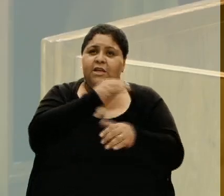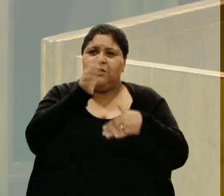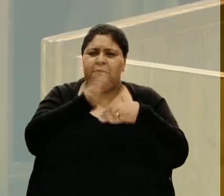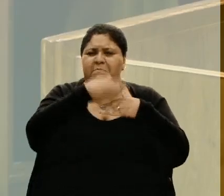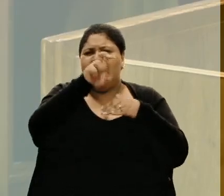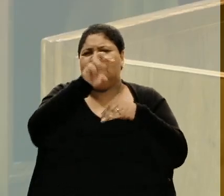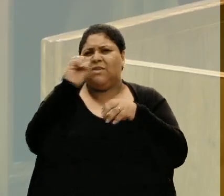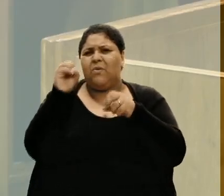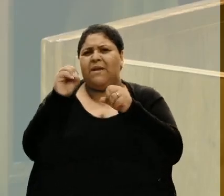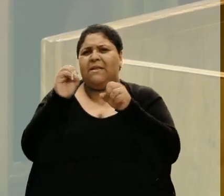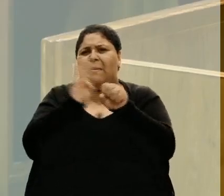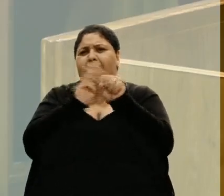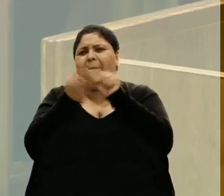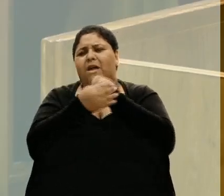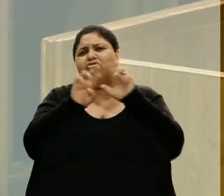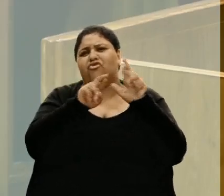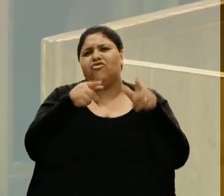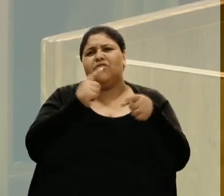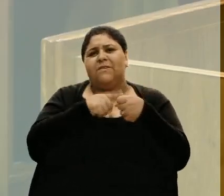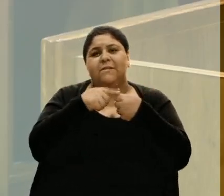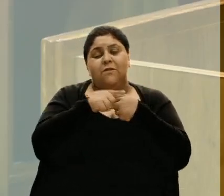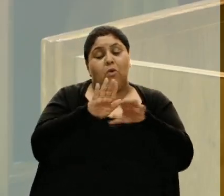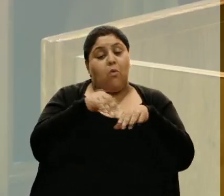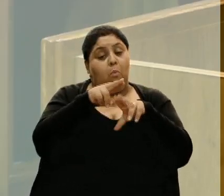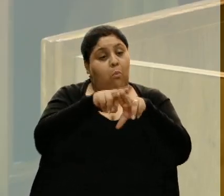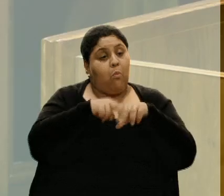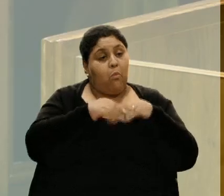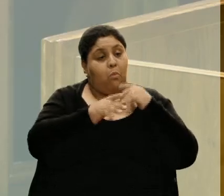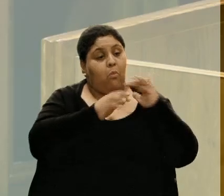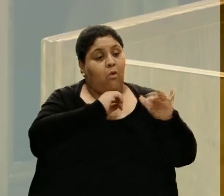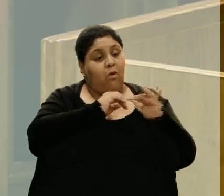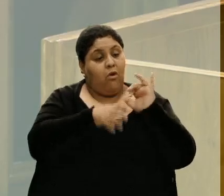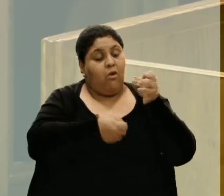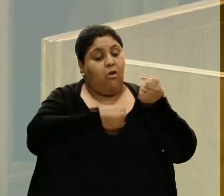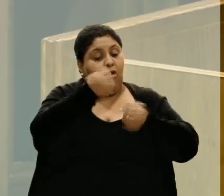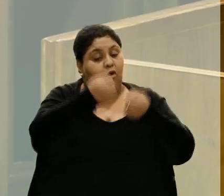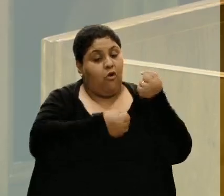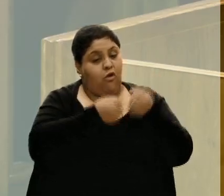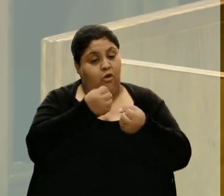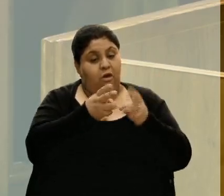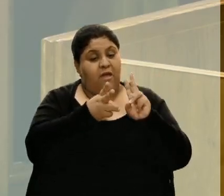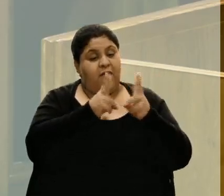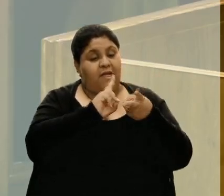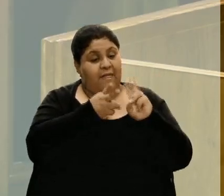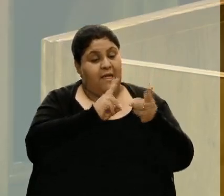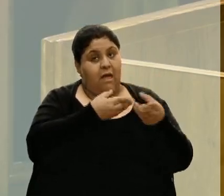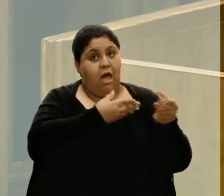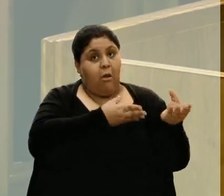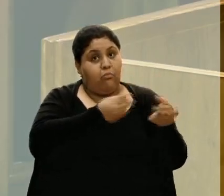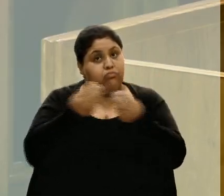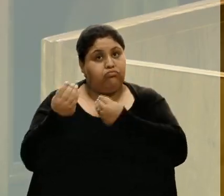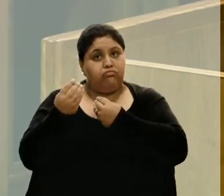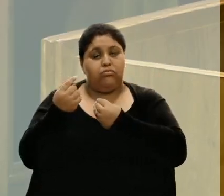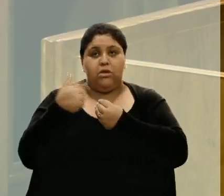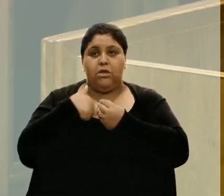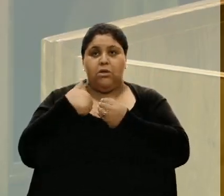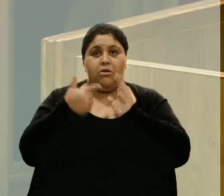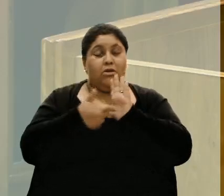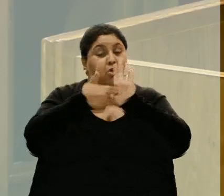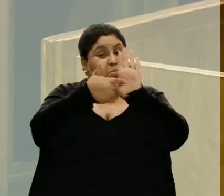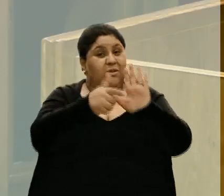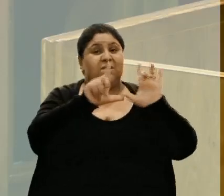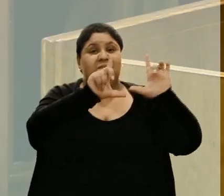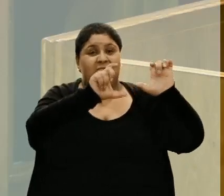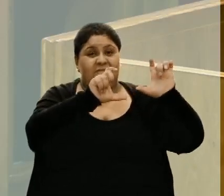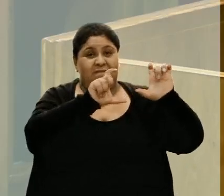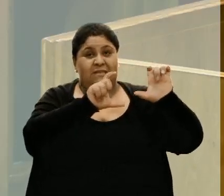cidade, portanto, a movimentação de carro e de van é enorme. Eu não mostrei as fotos ali